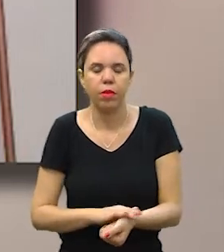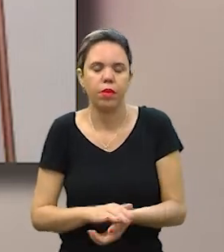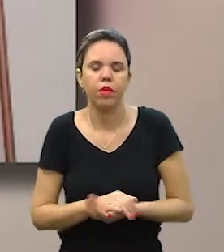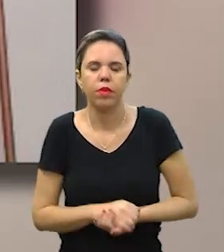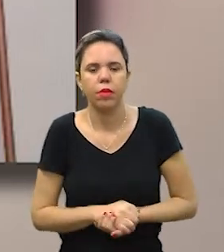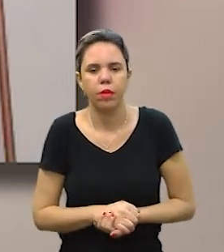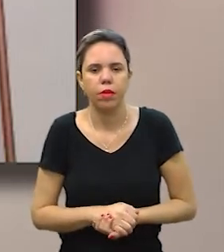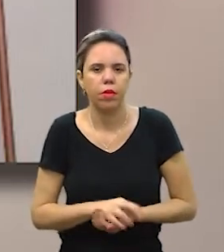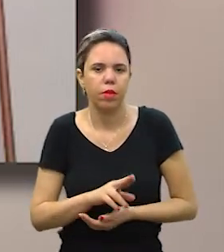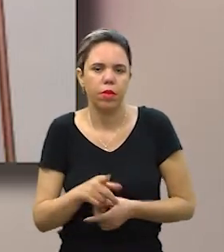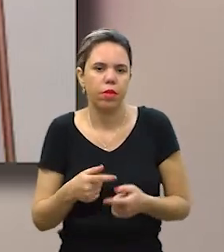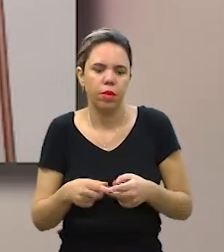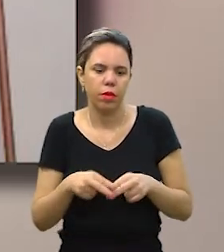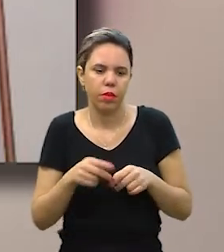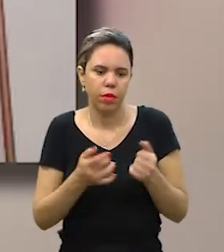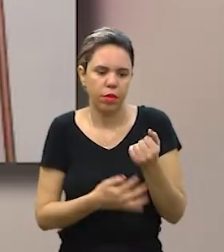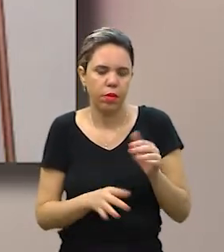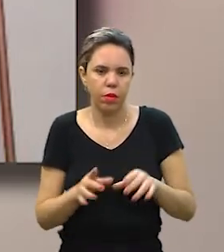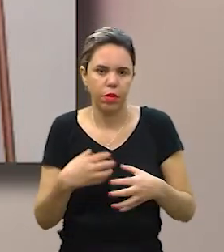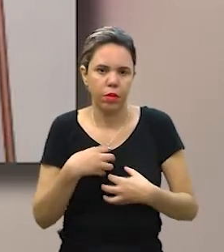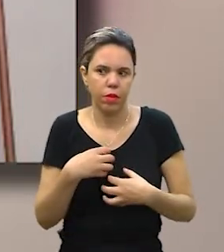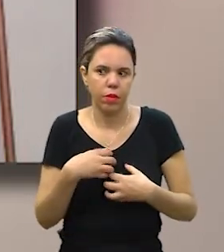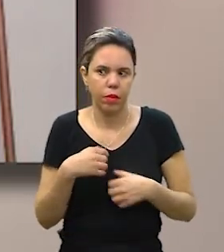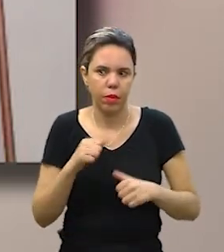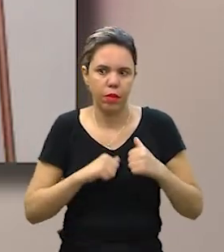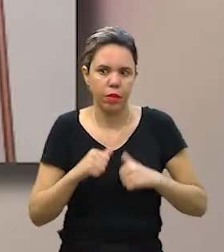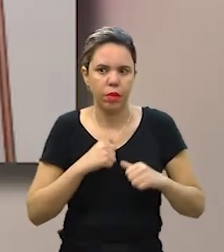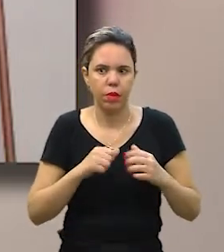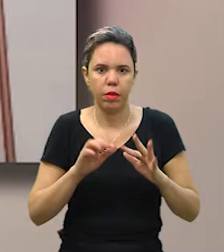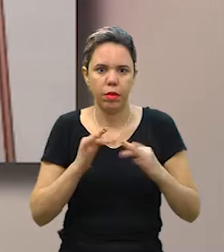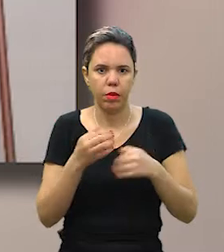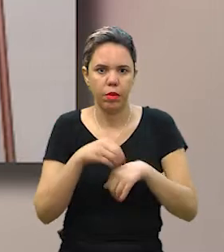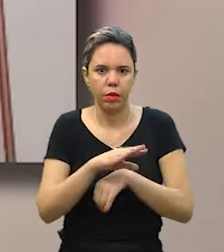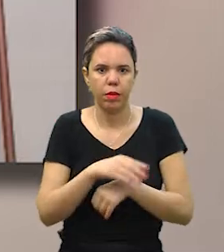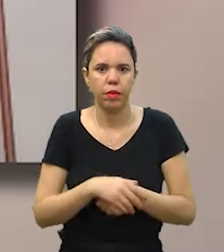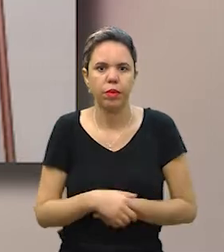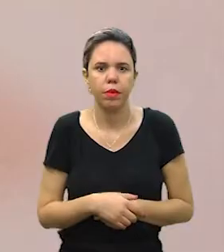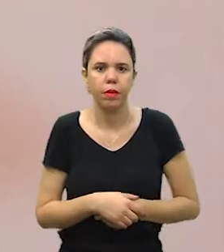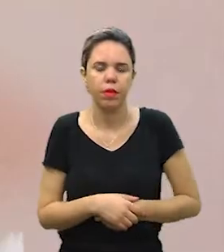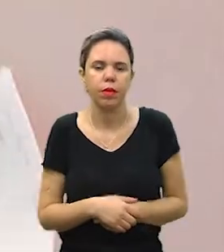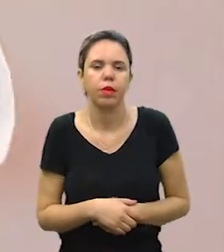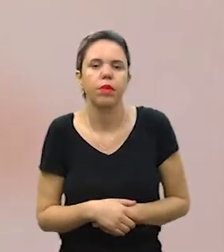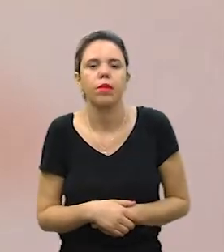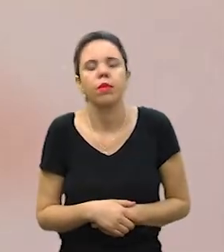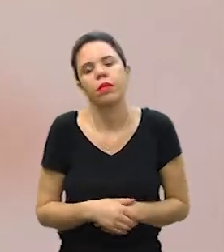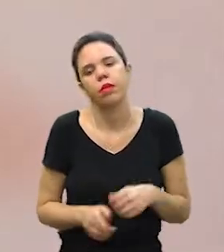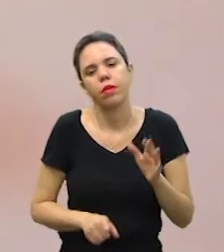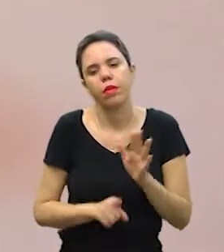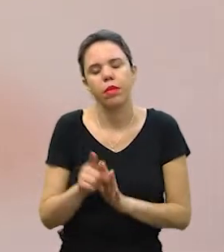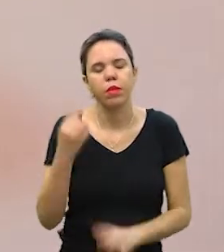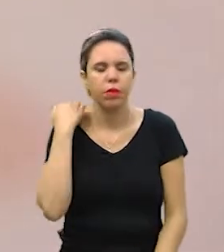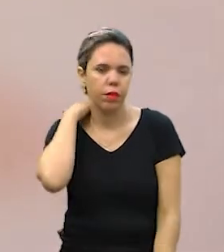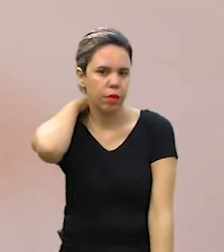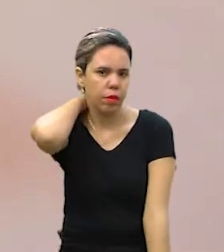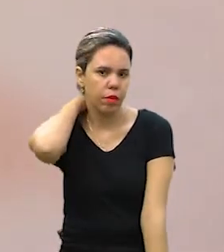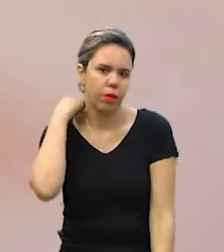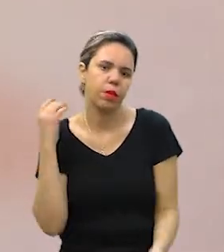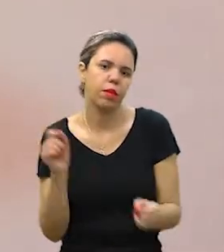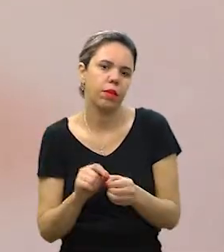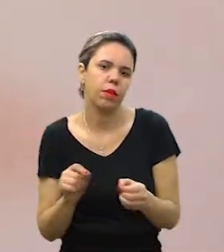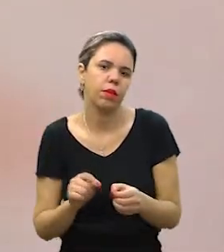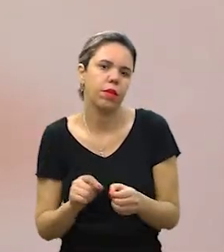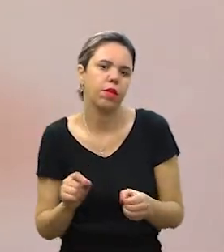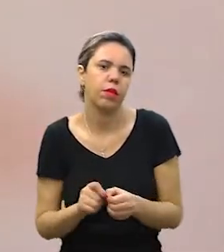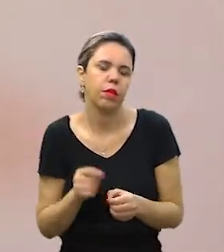ainda, não só por ver o sangue, mas por sentir o desespero dos seus pais, né? Essa era até uma pergunta que eu deixei aqui para